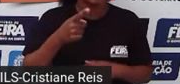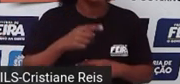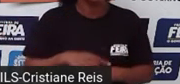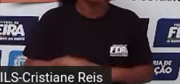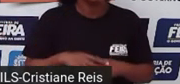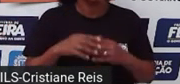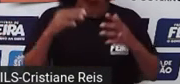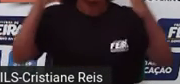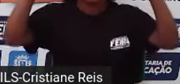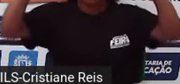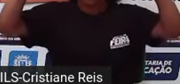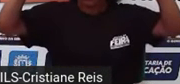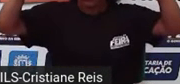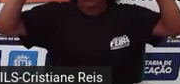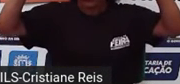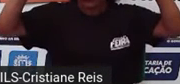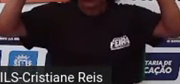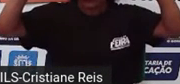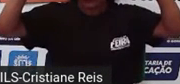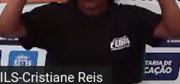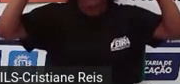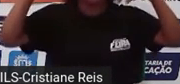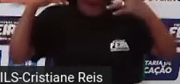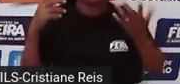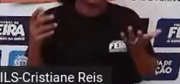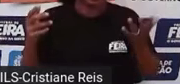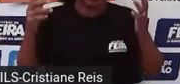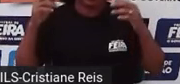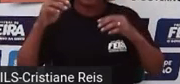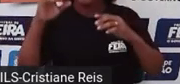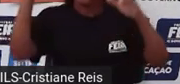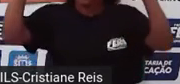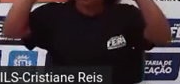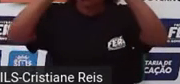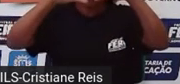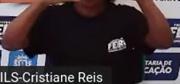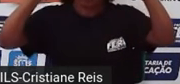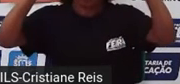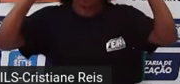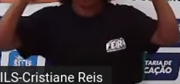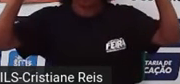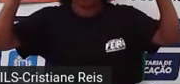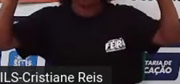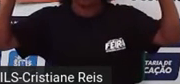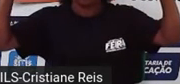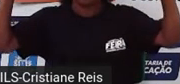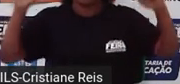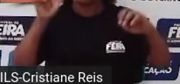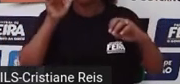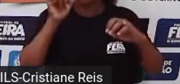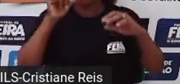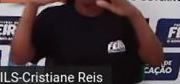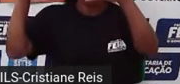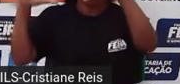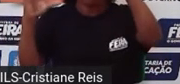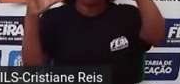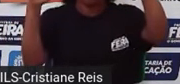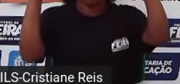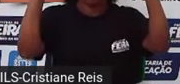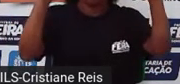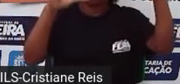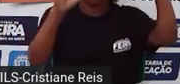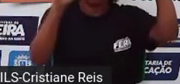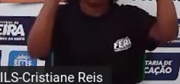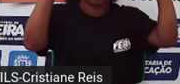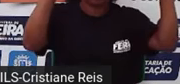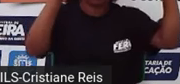toda a umidade aqui né que carregam esses ventos essas nuvens enchem de água e aí o que que ela